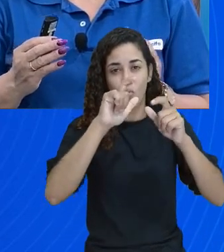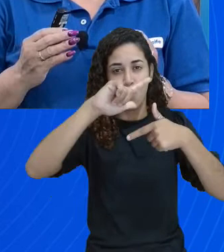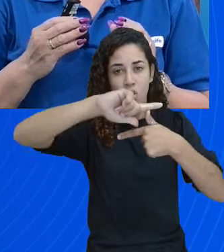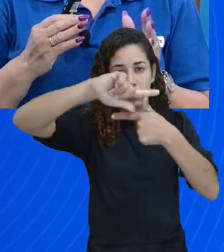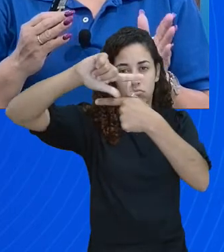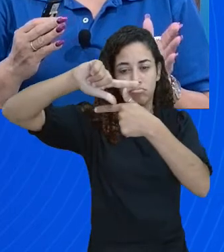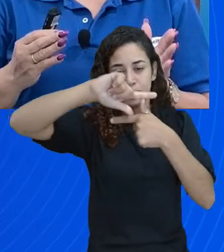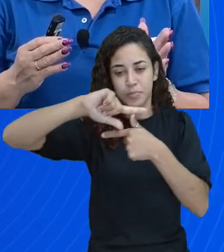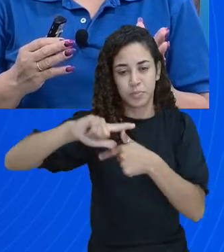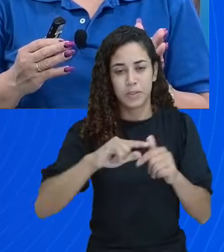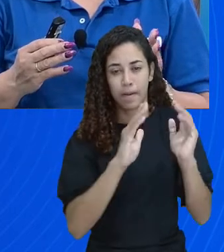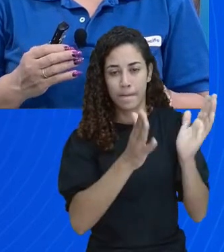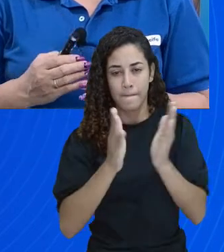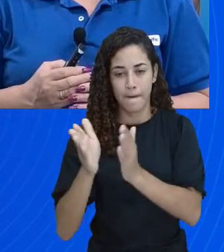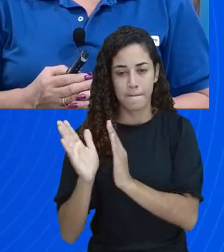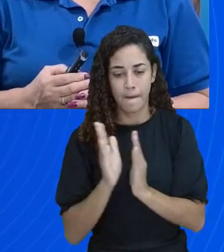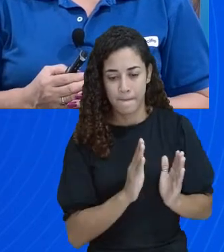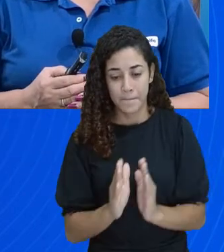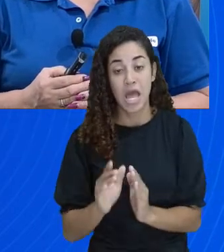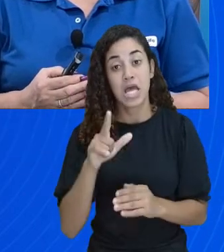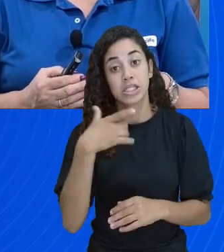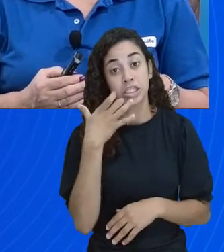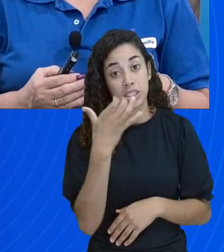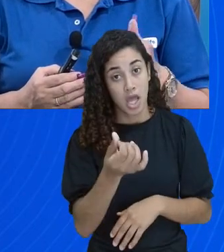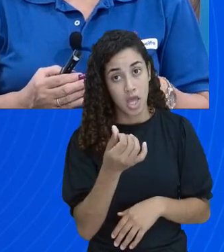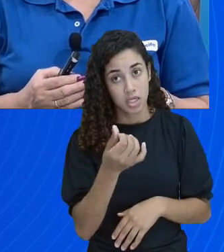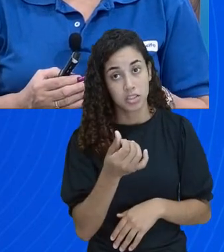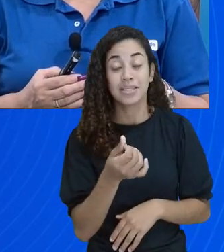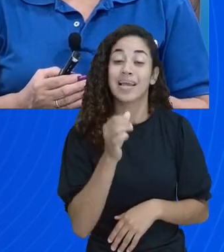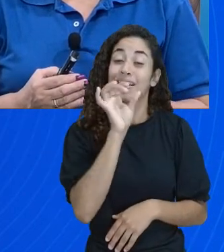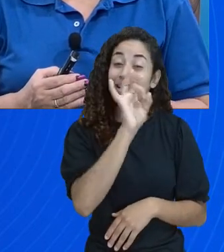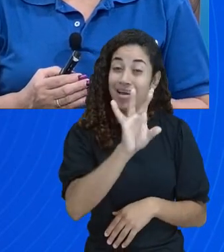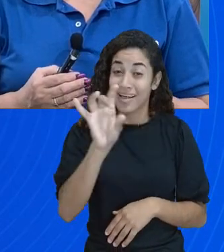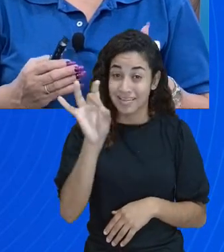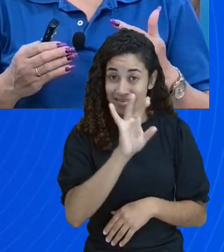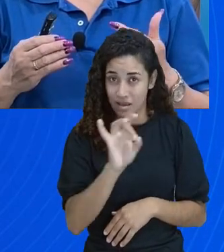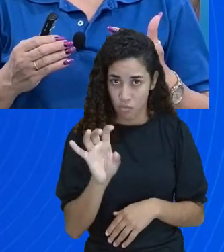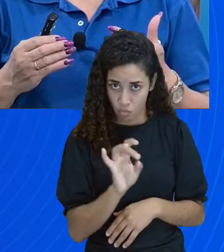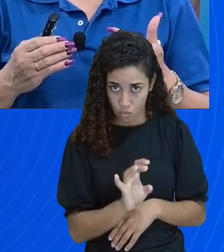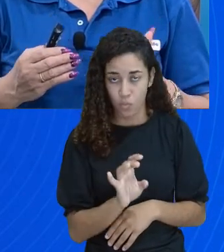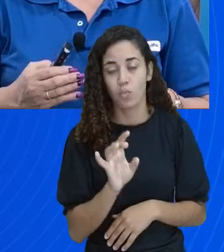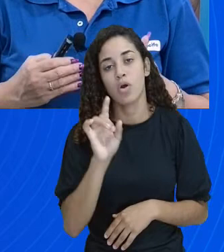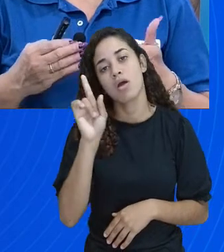seja, 6 partes, onde cada parte dessa é